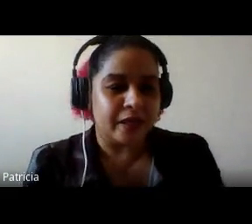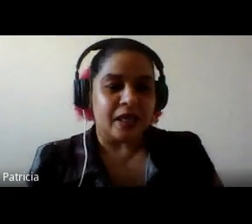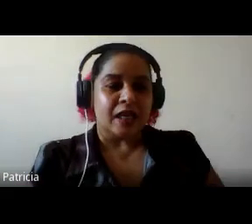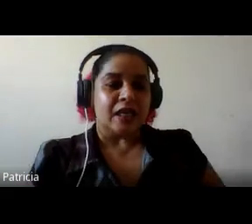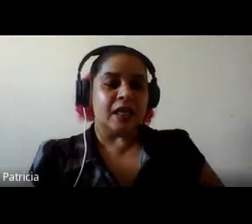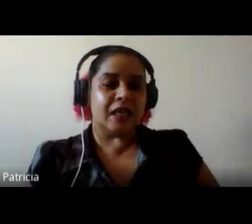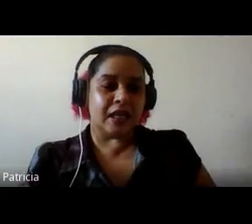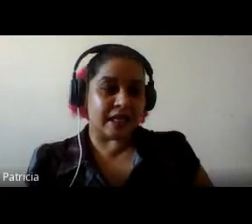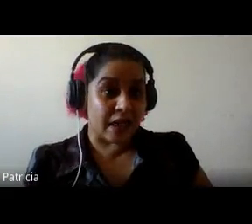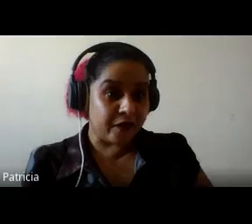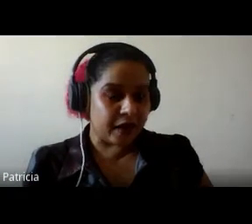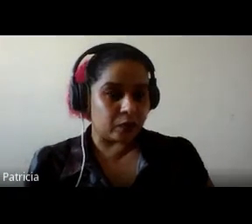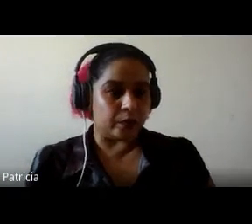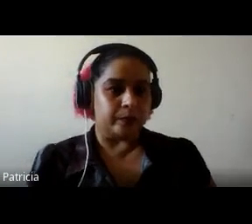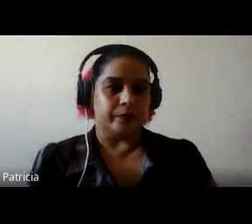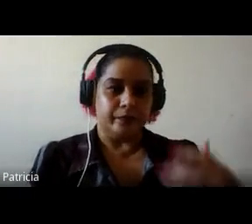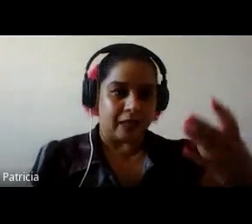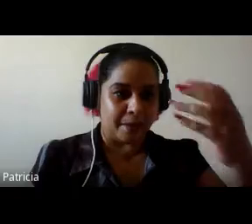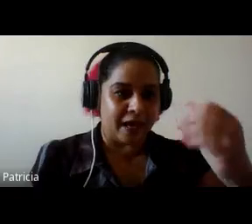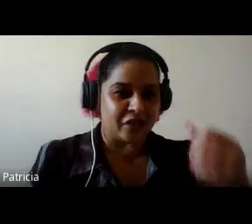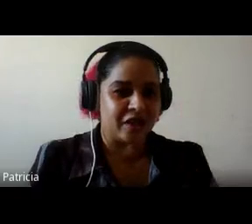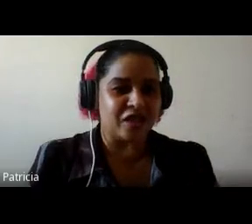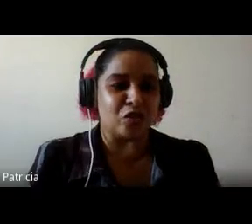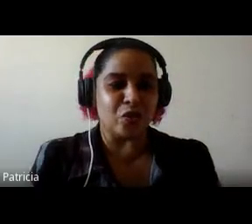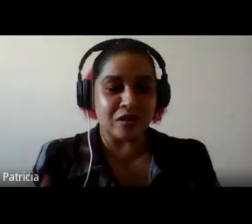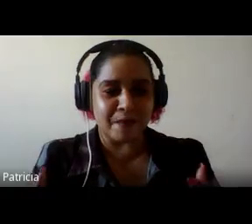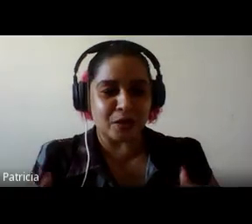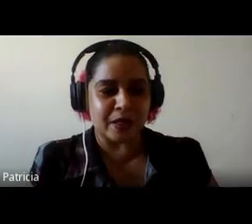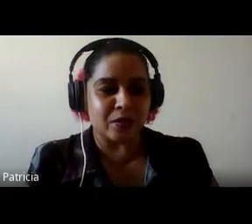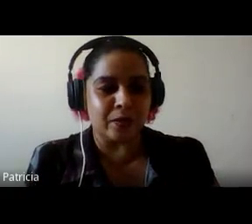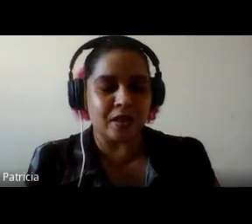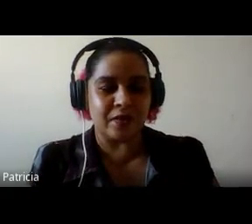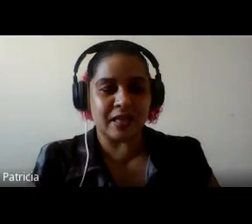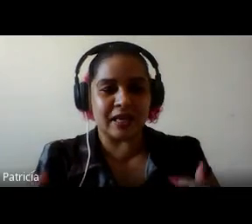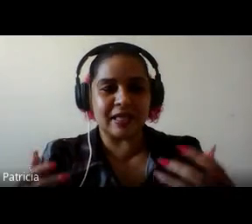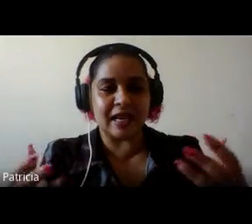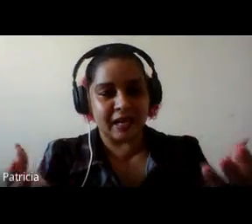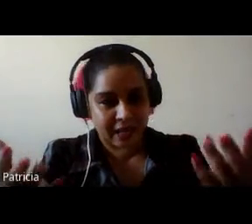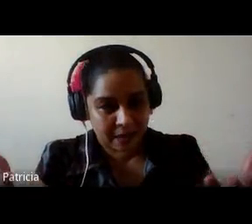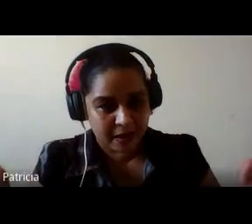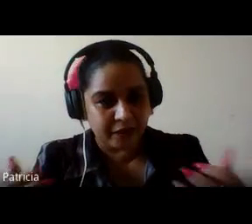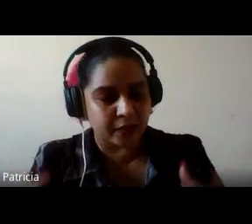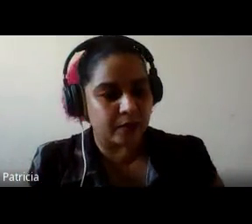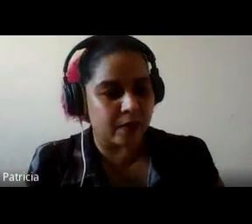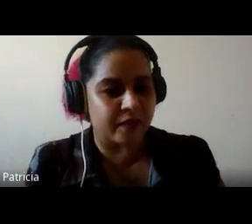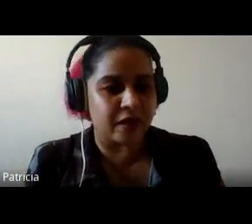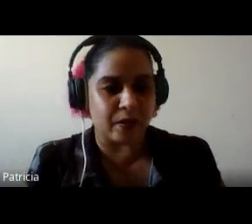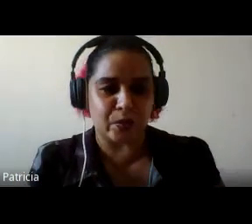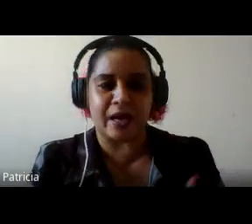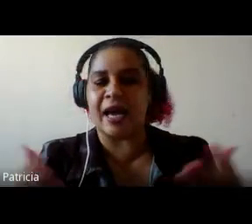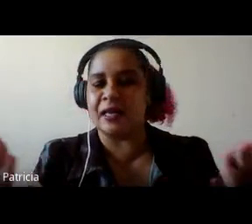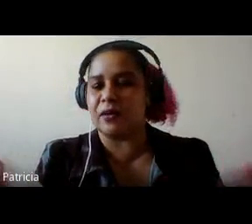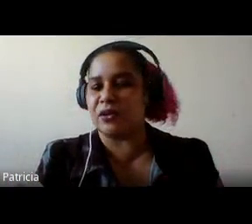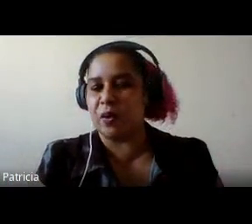evento. E nesse evento tem palestrantes surdos, tem pessoas surdas, e você quer dizer a ele que ele é bem-vindo ao seu evento,